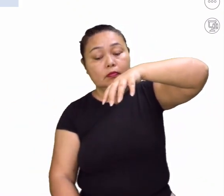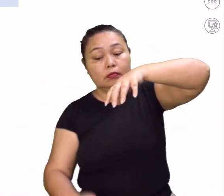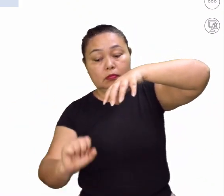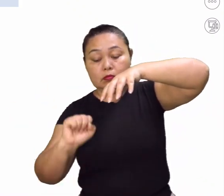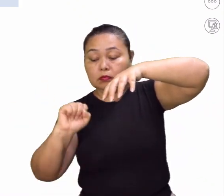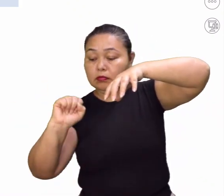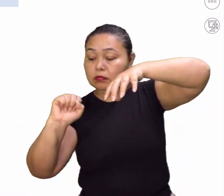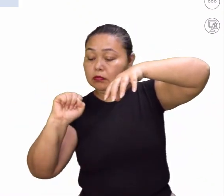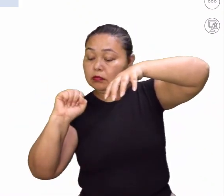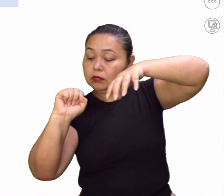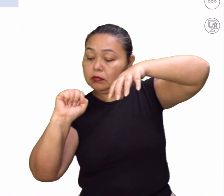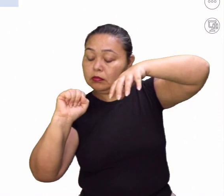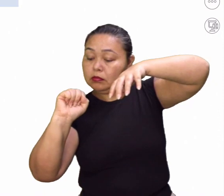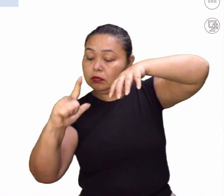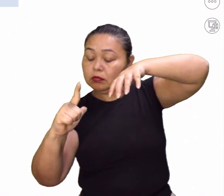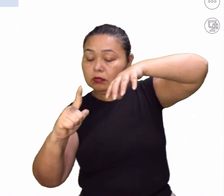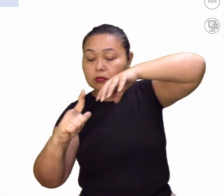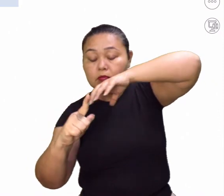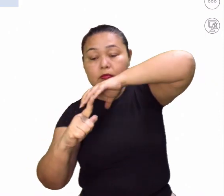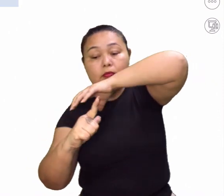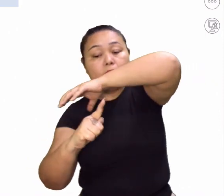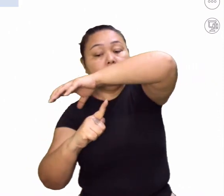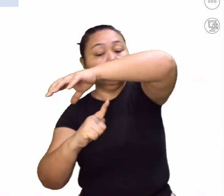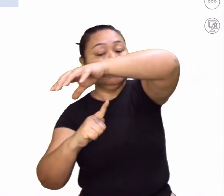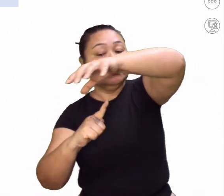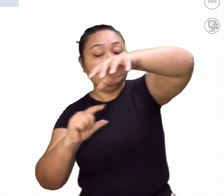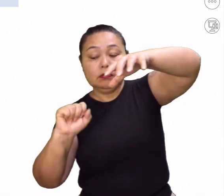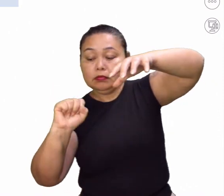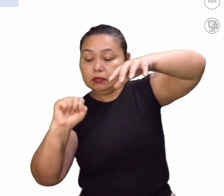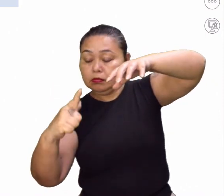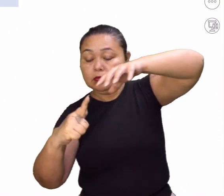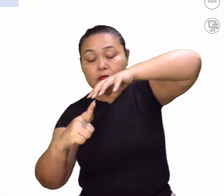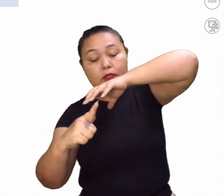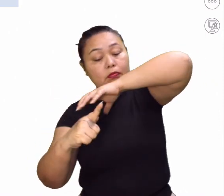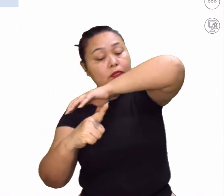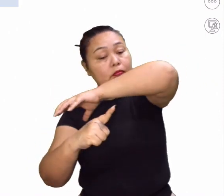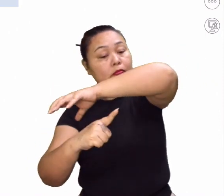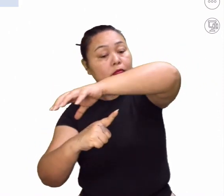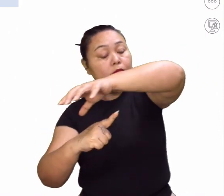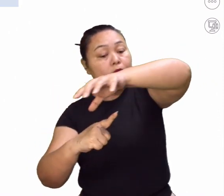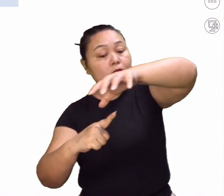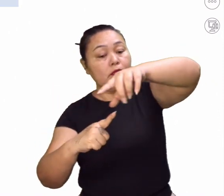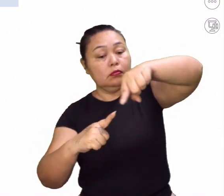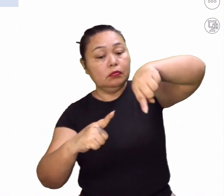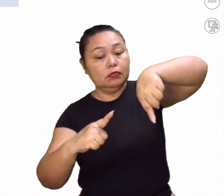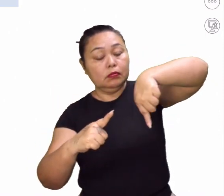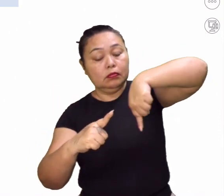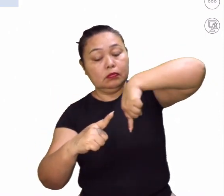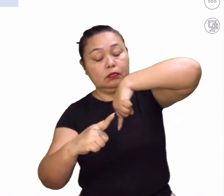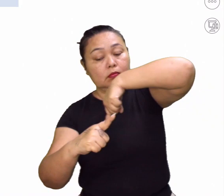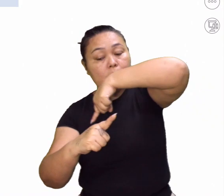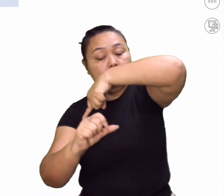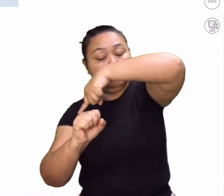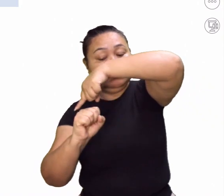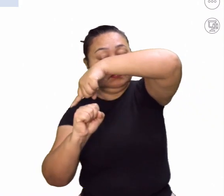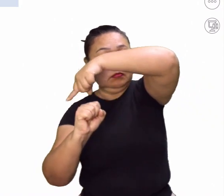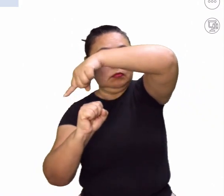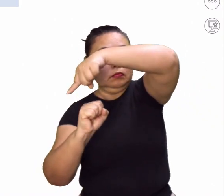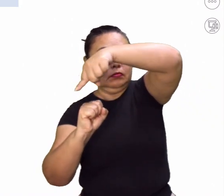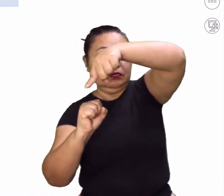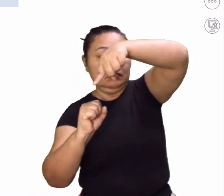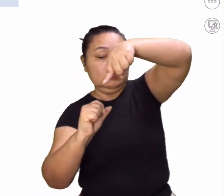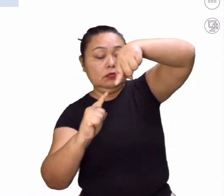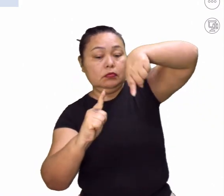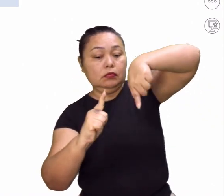torno de si mesmo, tá? Exatamente, agora é outro movimento. Do Sol. A trajetória ao redor do Sol perfaz